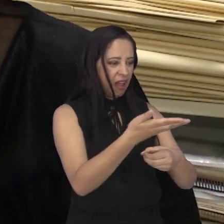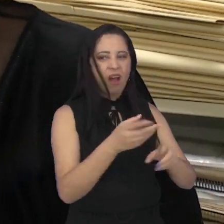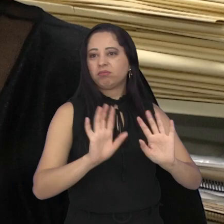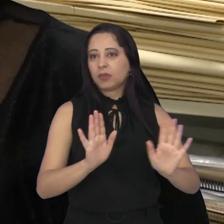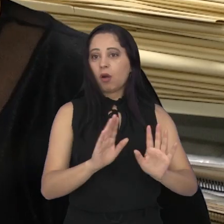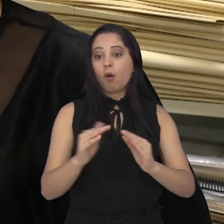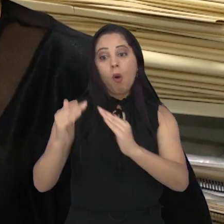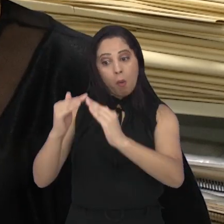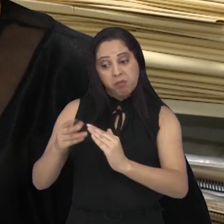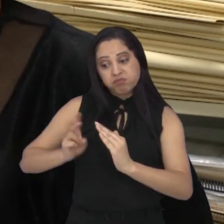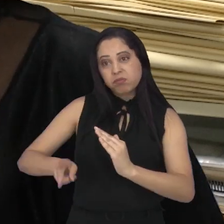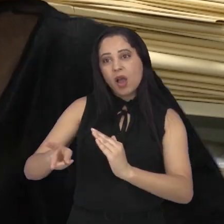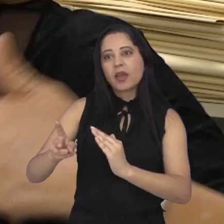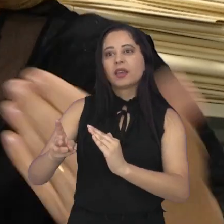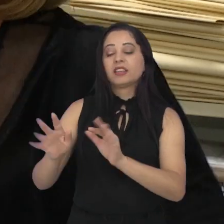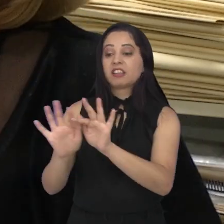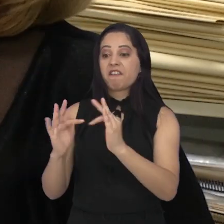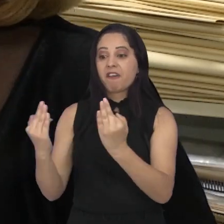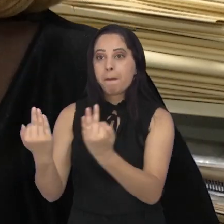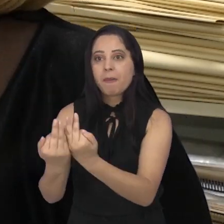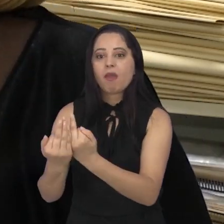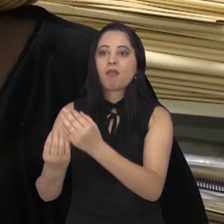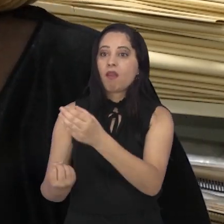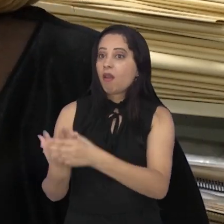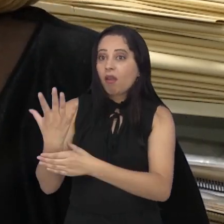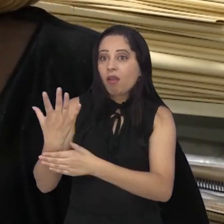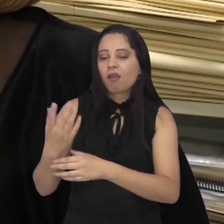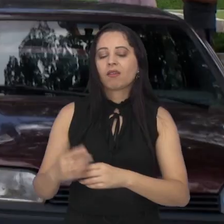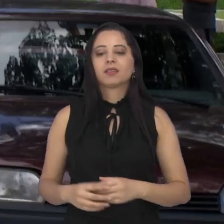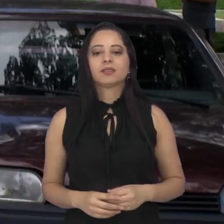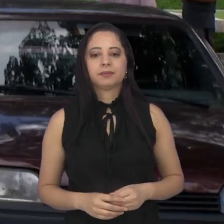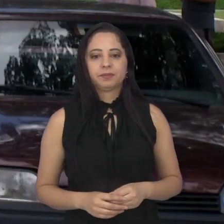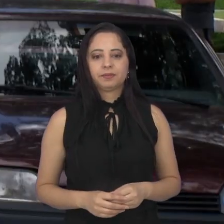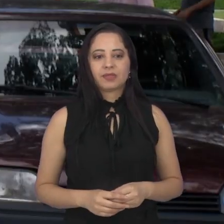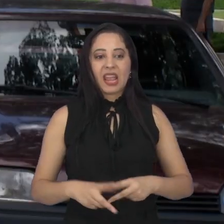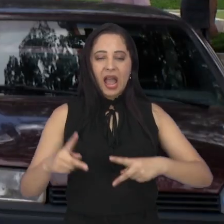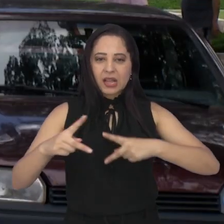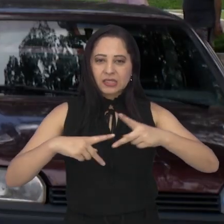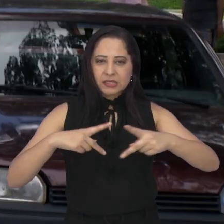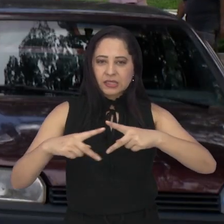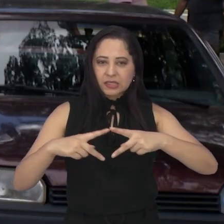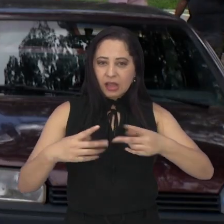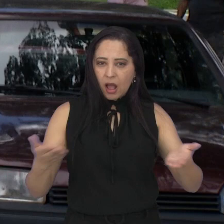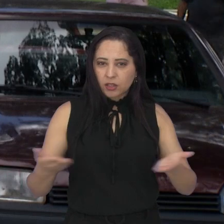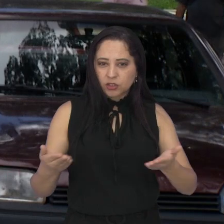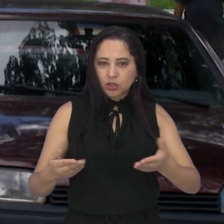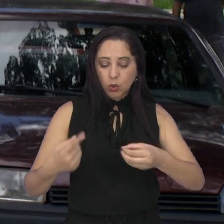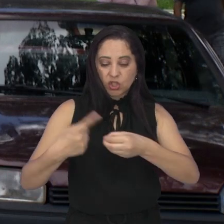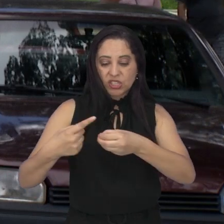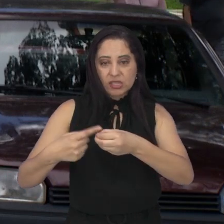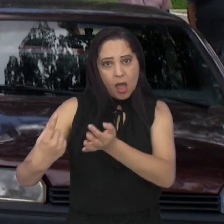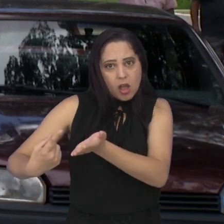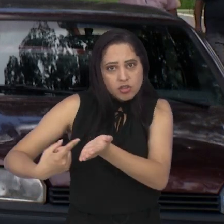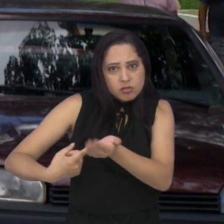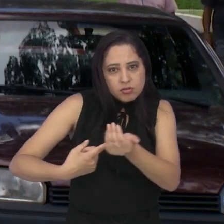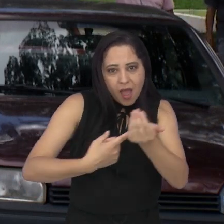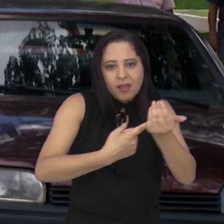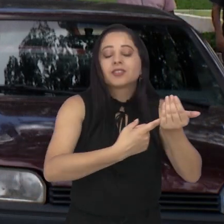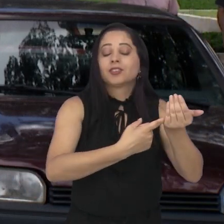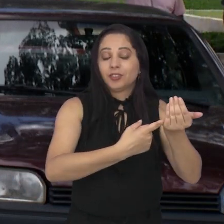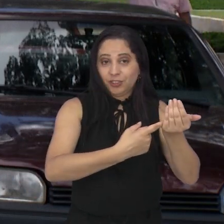para sua cidade de origem, criava família aqui. E se hoje São José é considerada uma